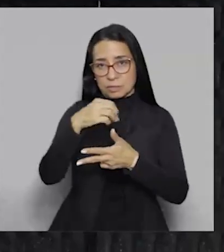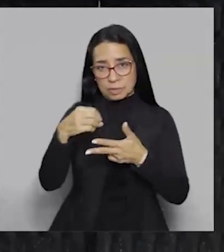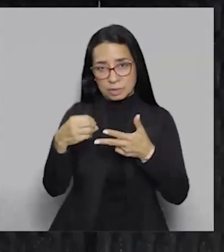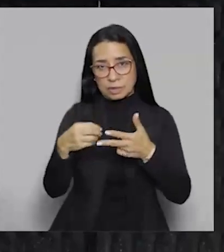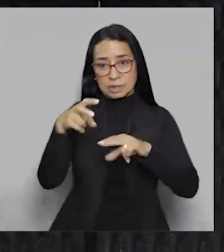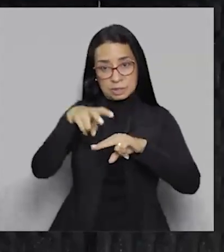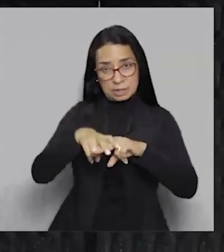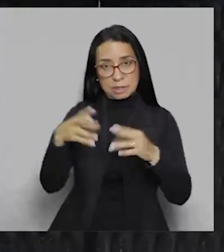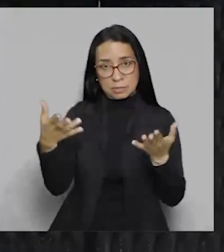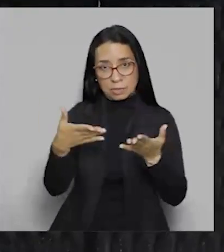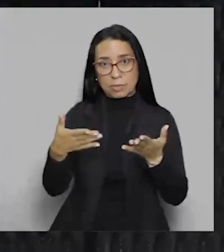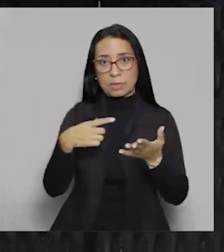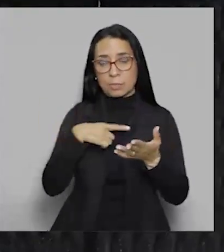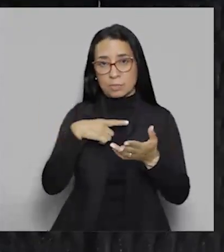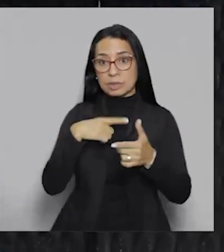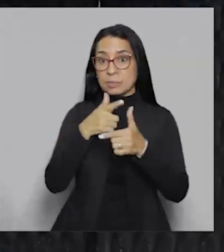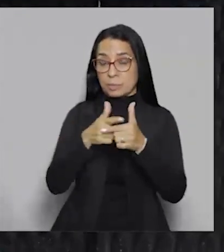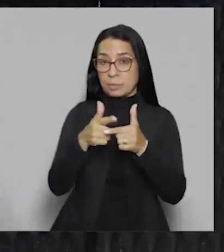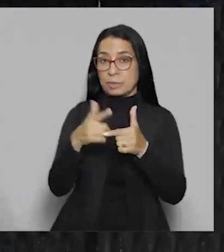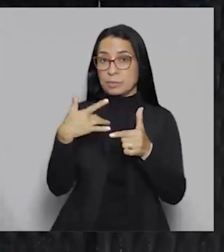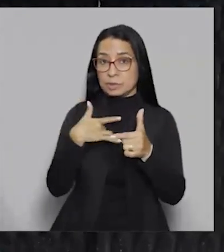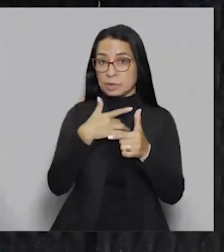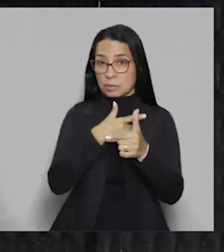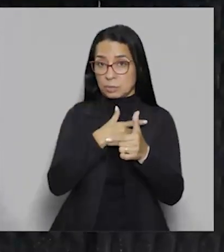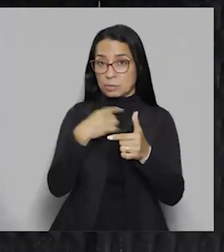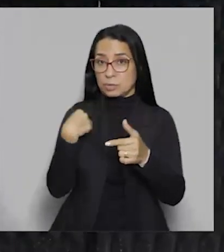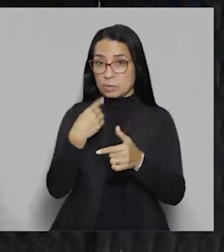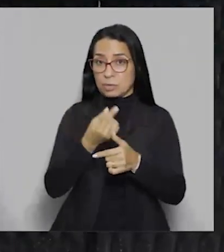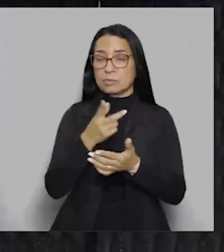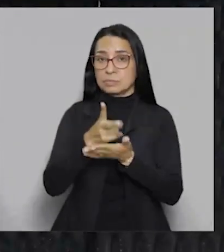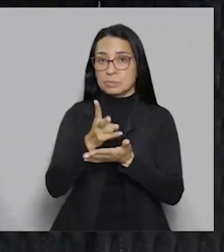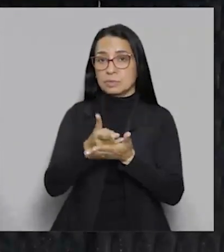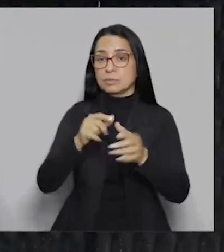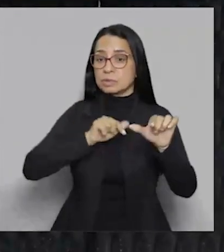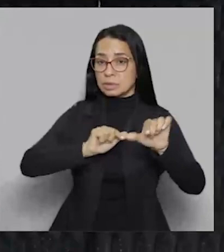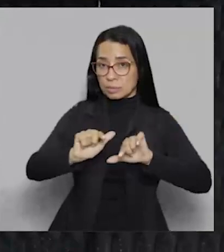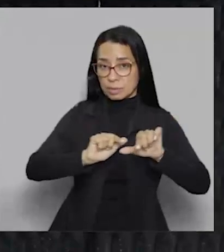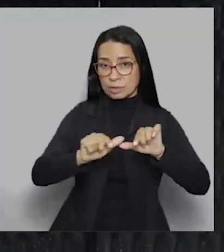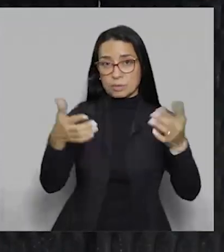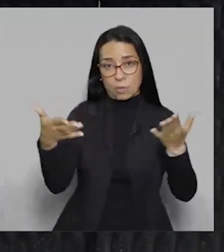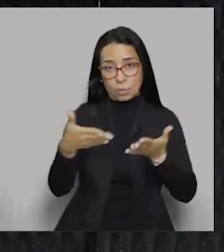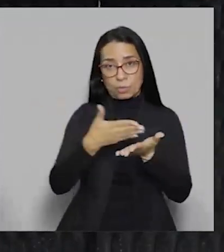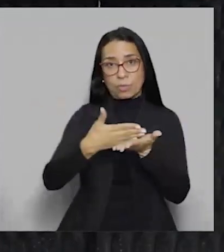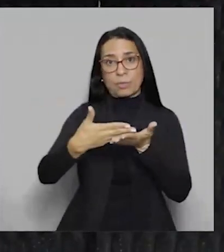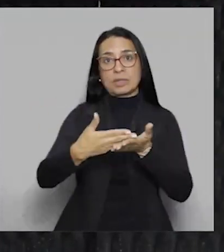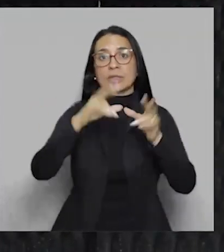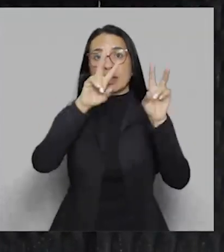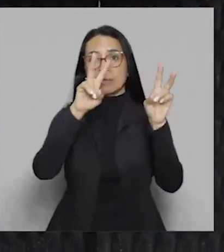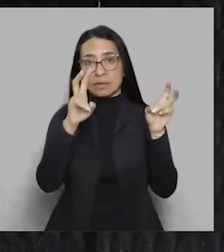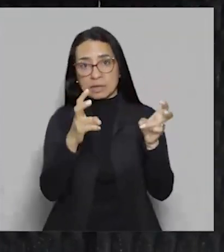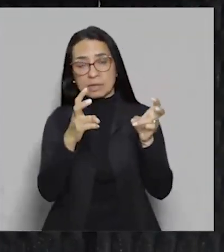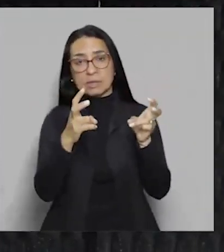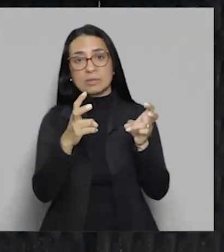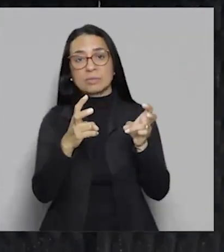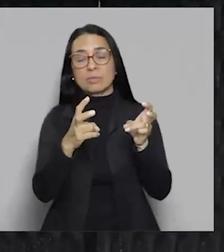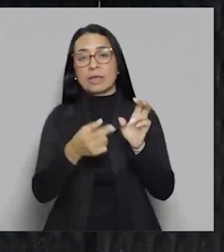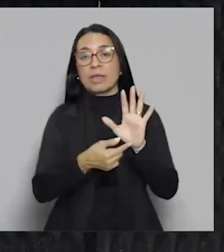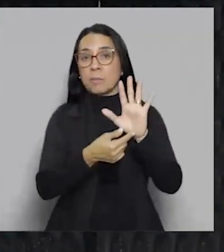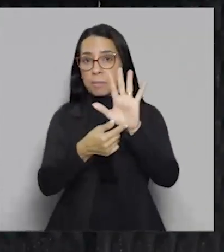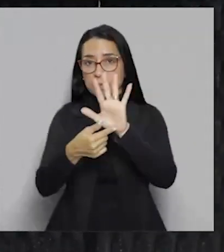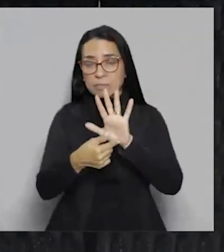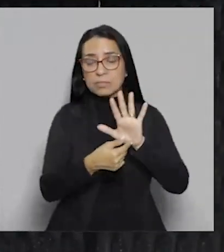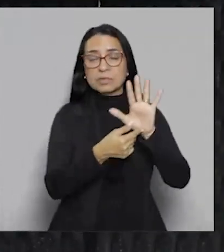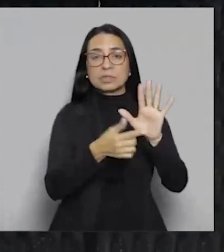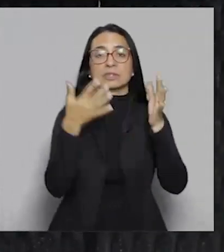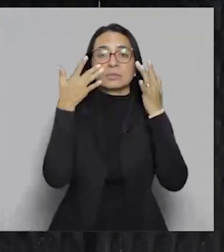quebrado, mas a gente continua trabalhando e vamos começar a falar hoje sobre manifestações das artes visuais, ou melhor,